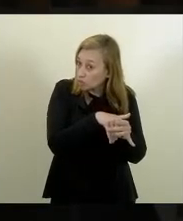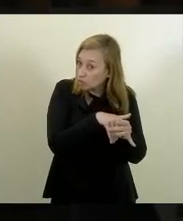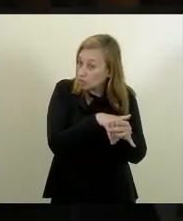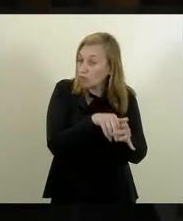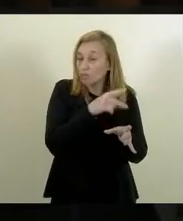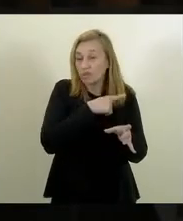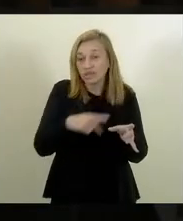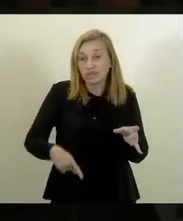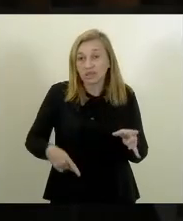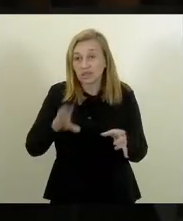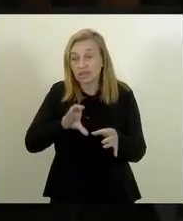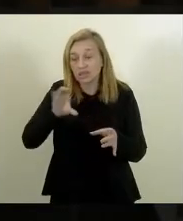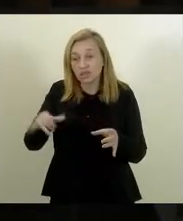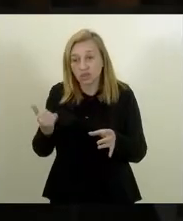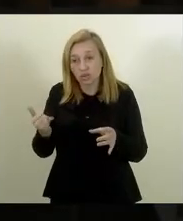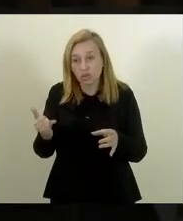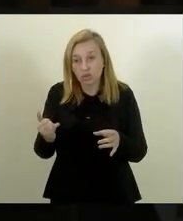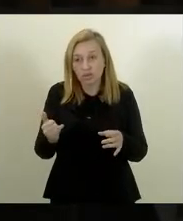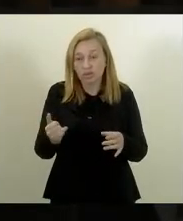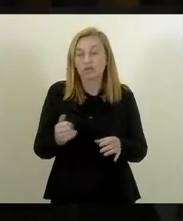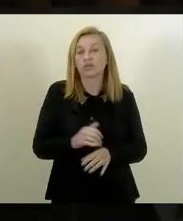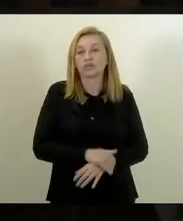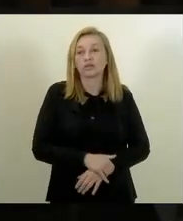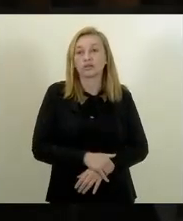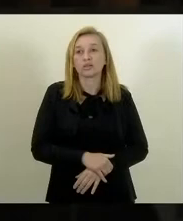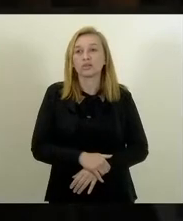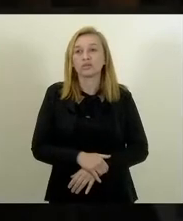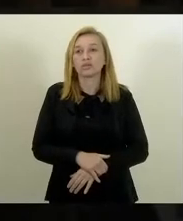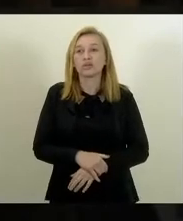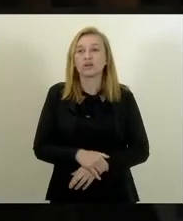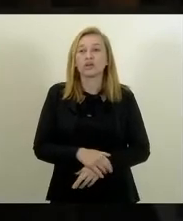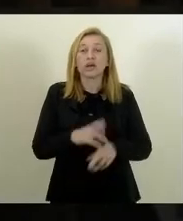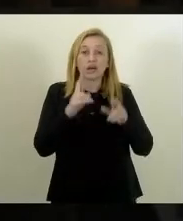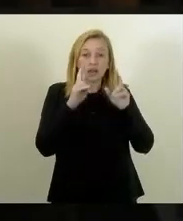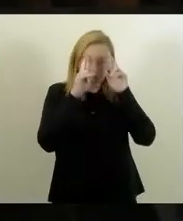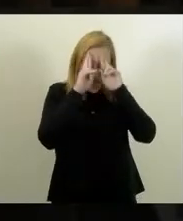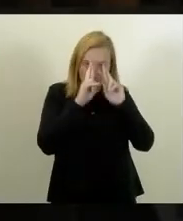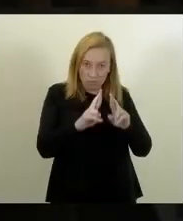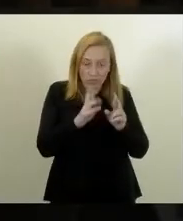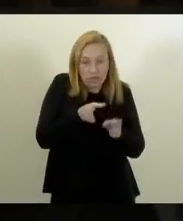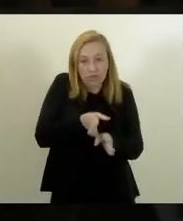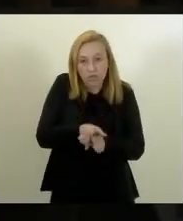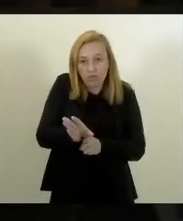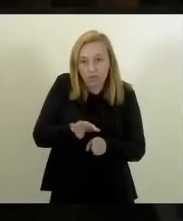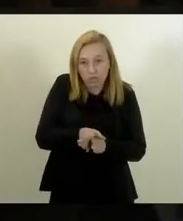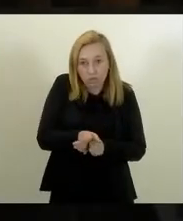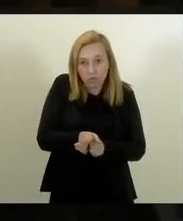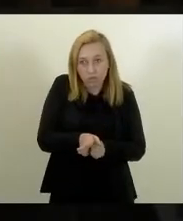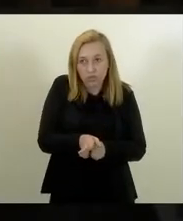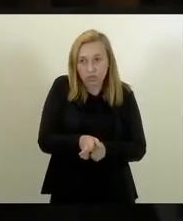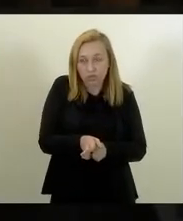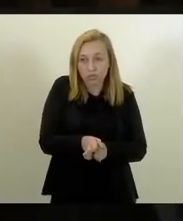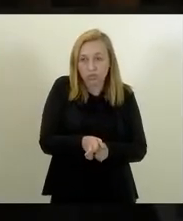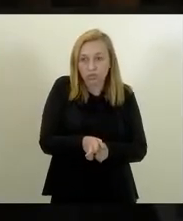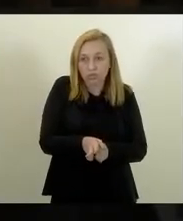presidente da CCJ, eu exarei, diz respeita as consultas, parágrafo